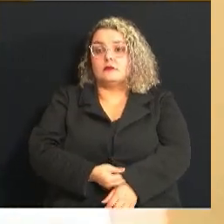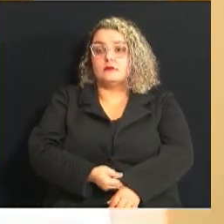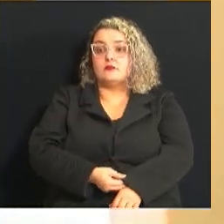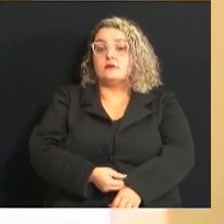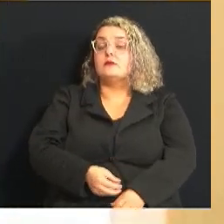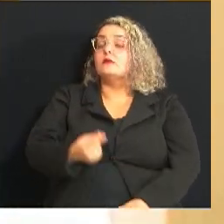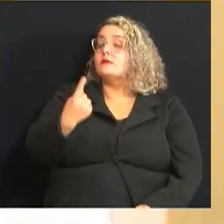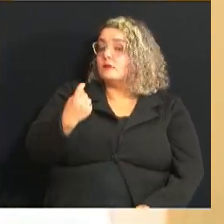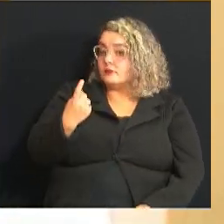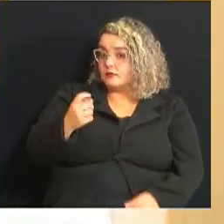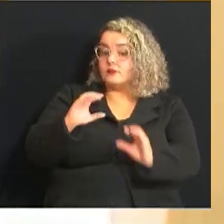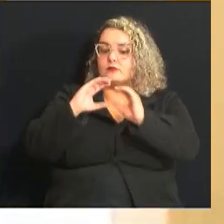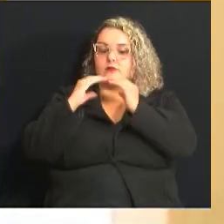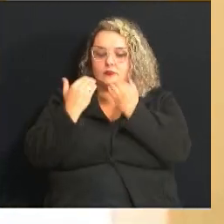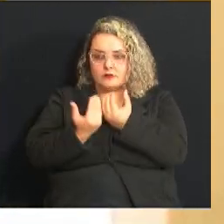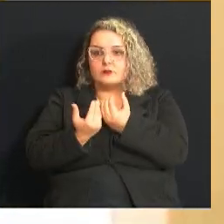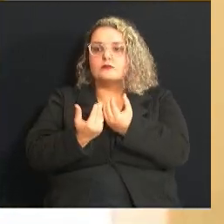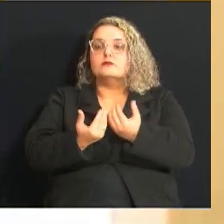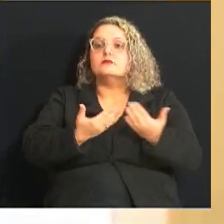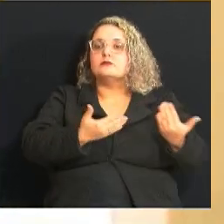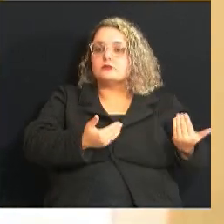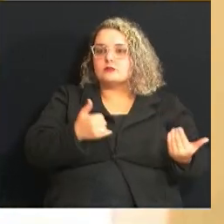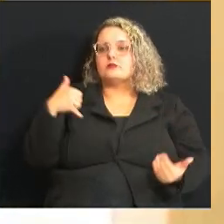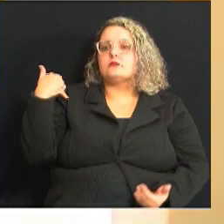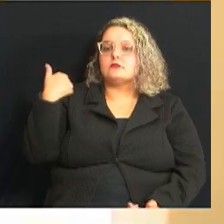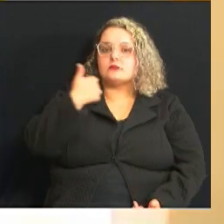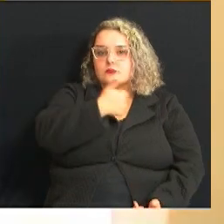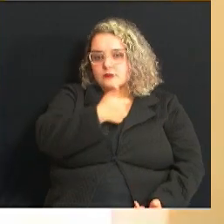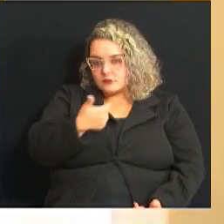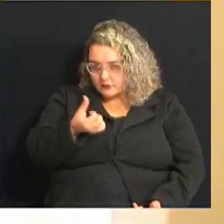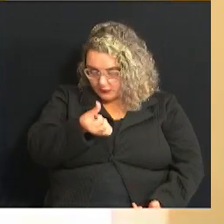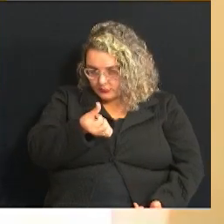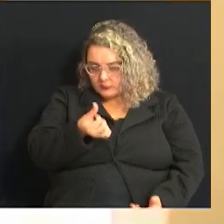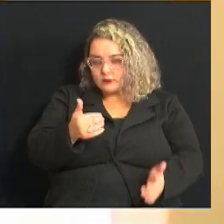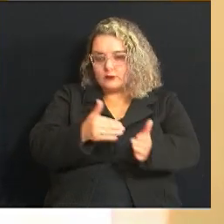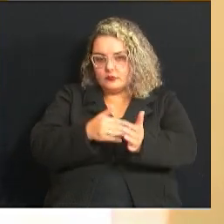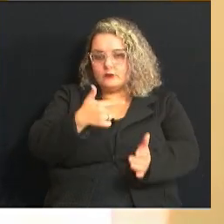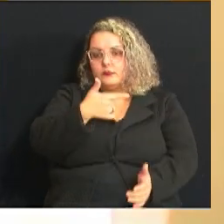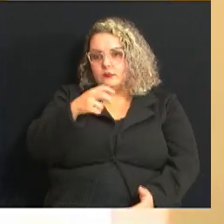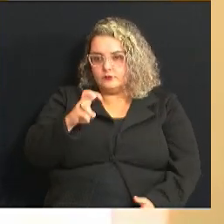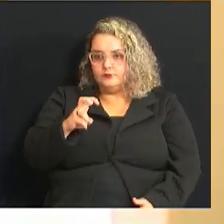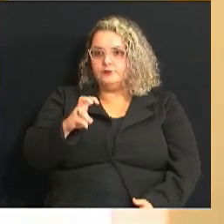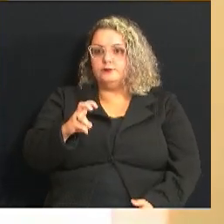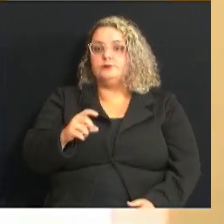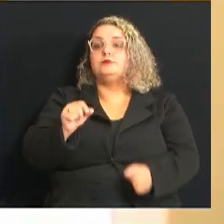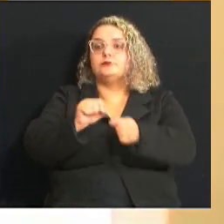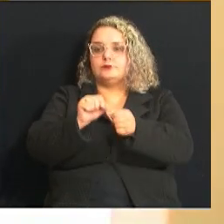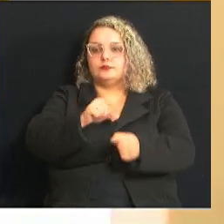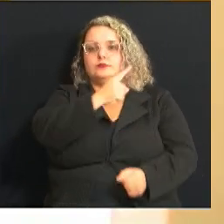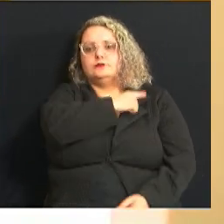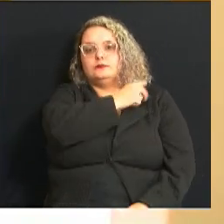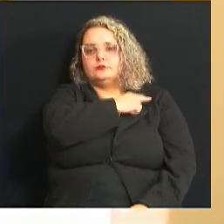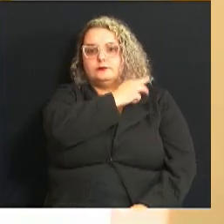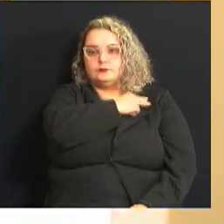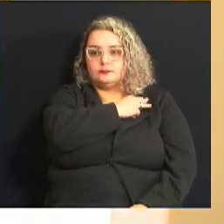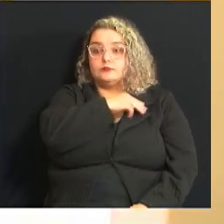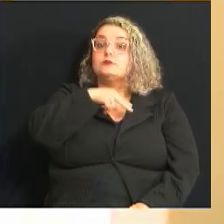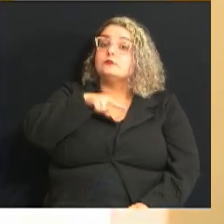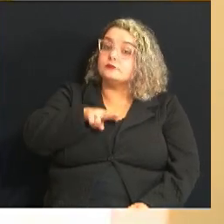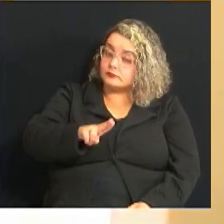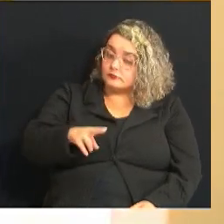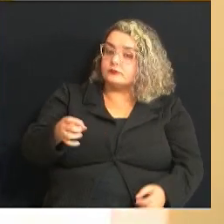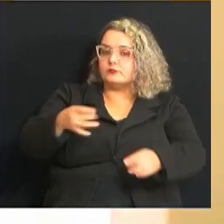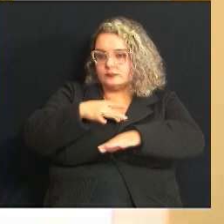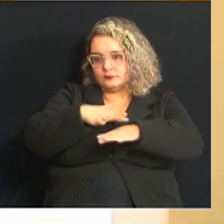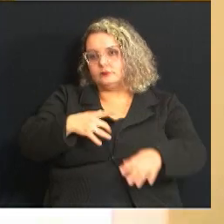o coletivo faz é que o jovem tenha entre 16 e 25 anos e que esteja cursando o ensino médio ou que já tenha concluído, né?